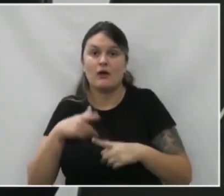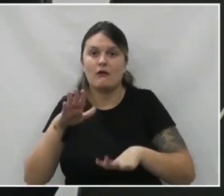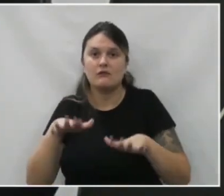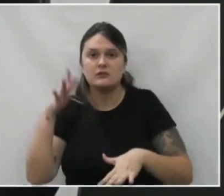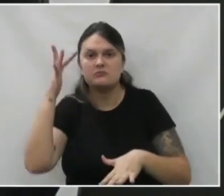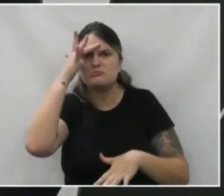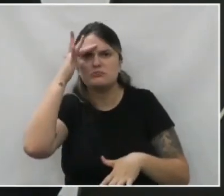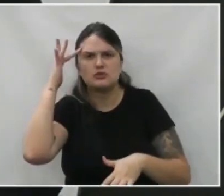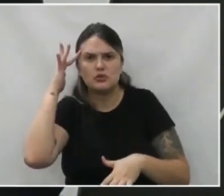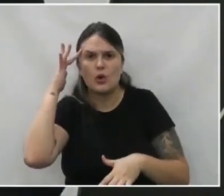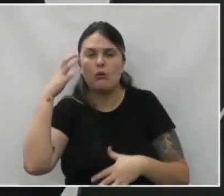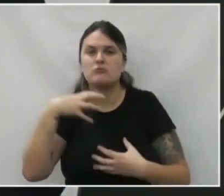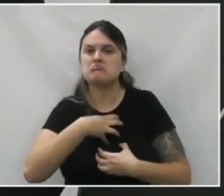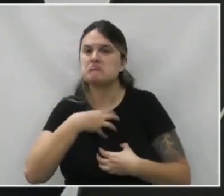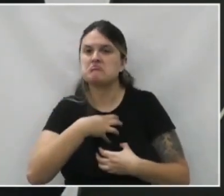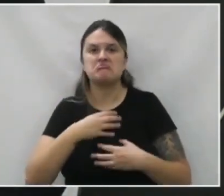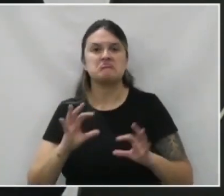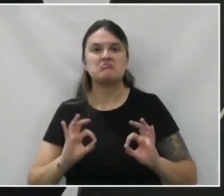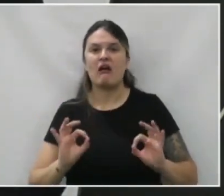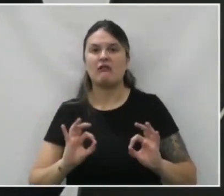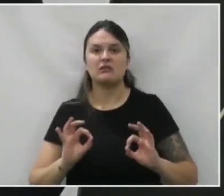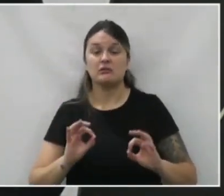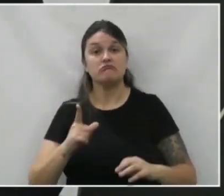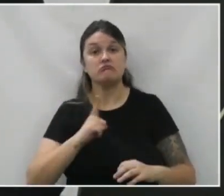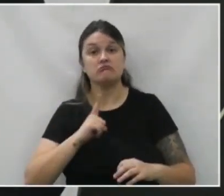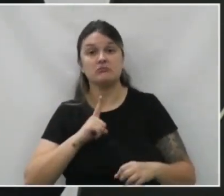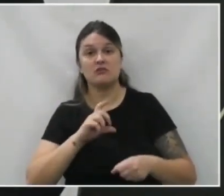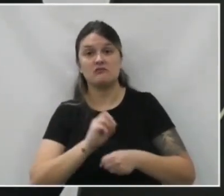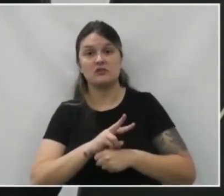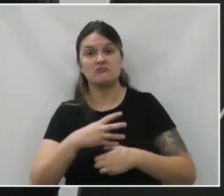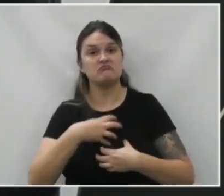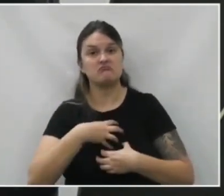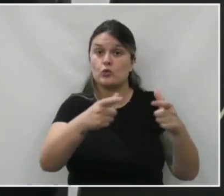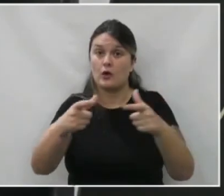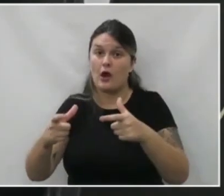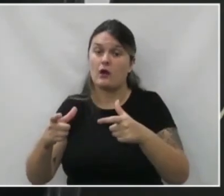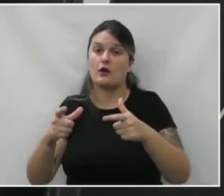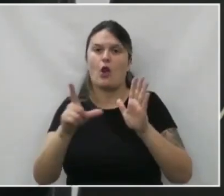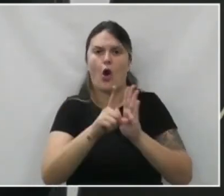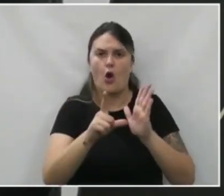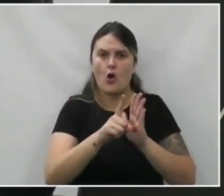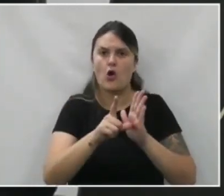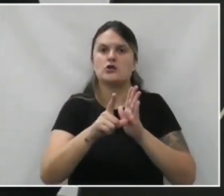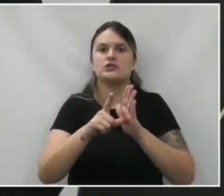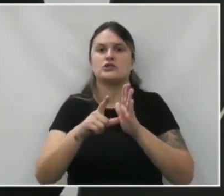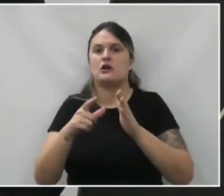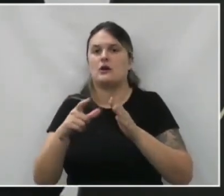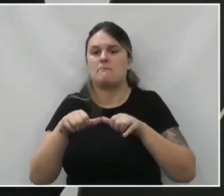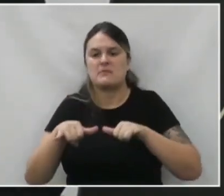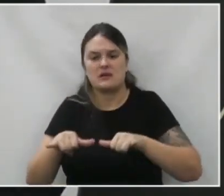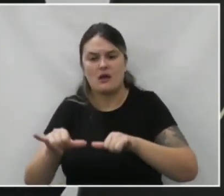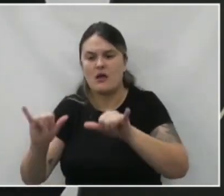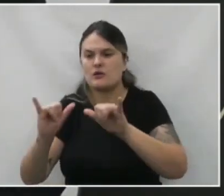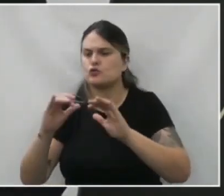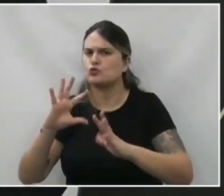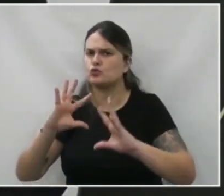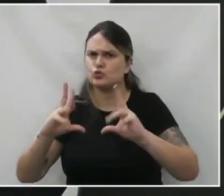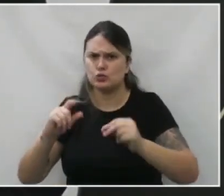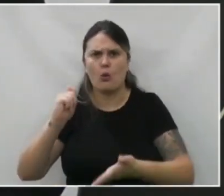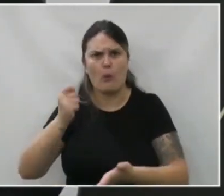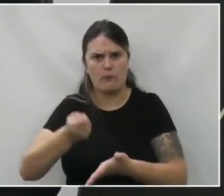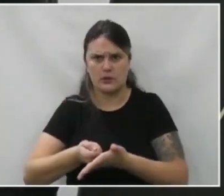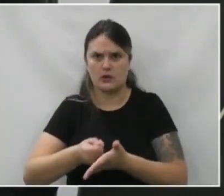que necessário, decreta. Artigo 1º. Altera o artigo 2º do Decreto